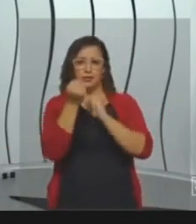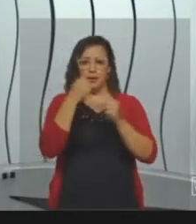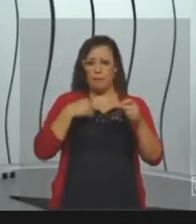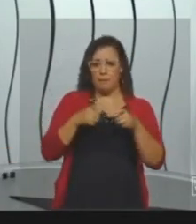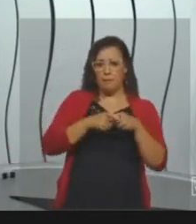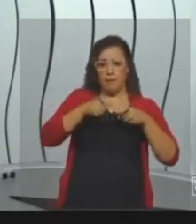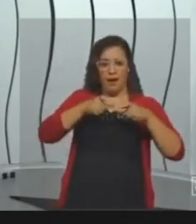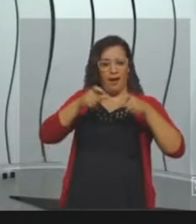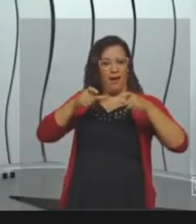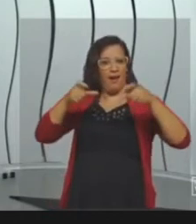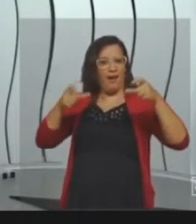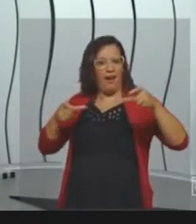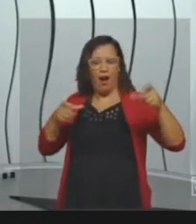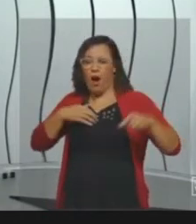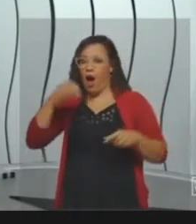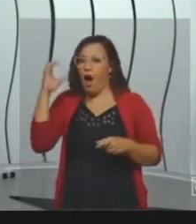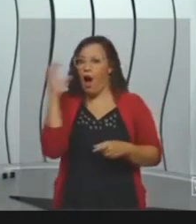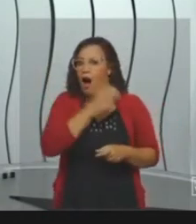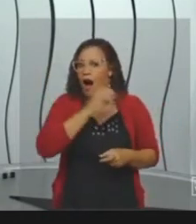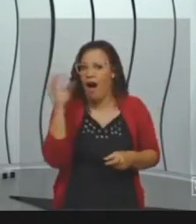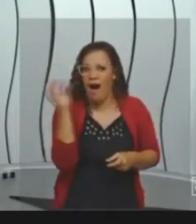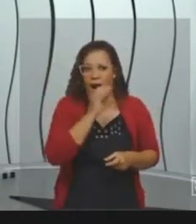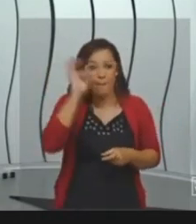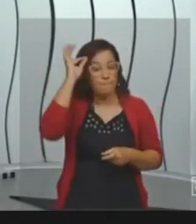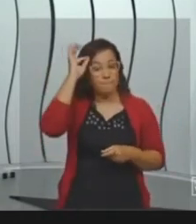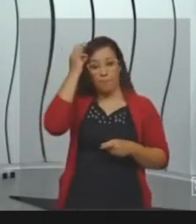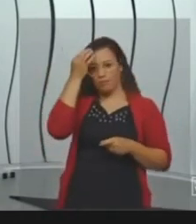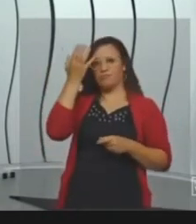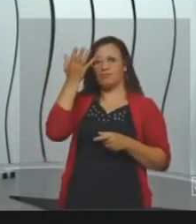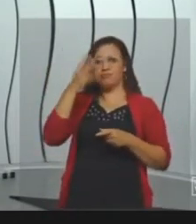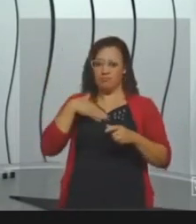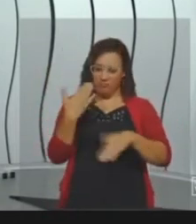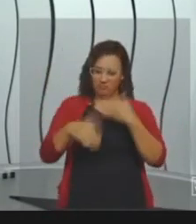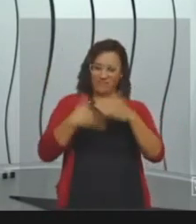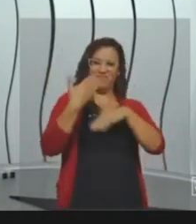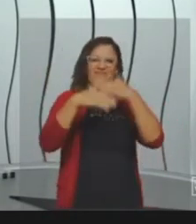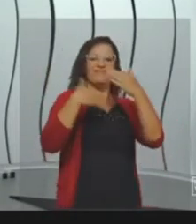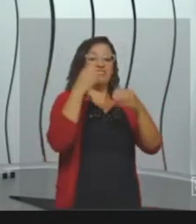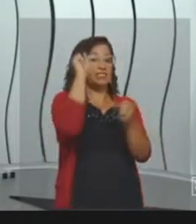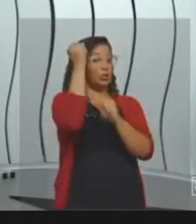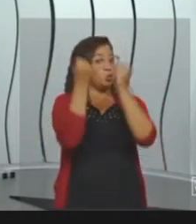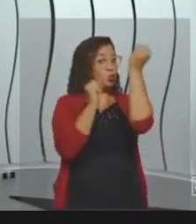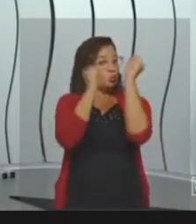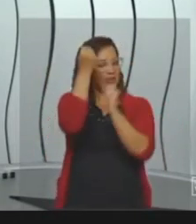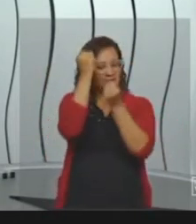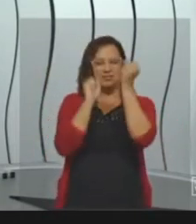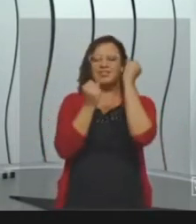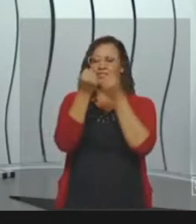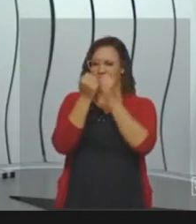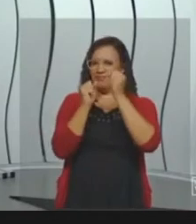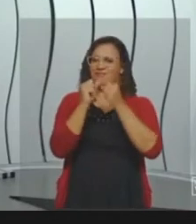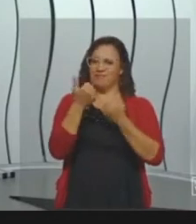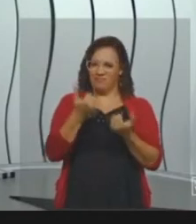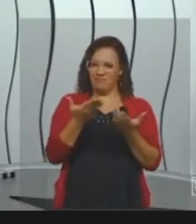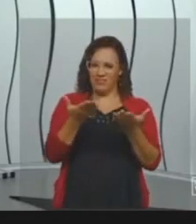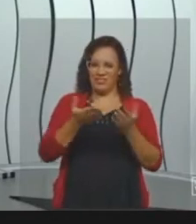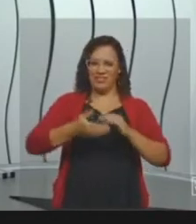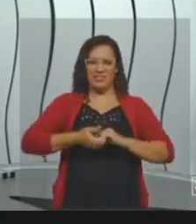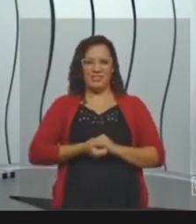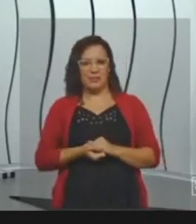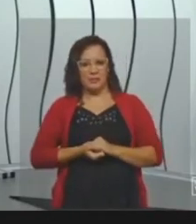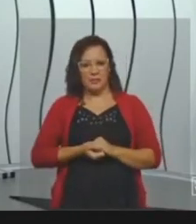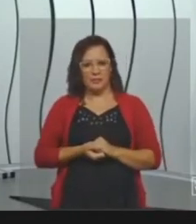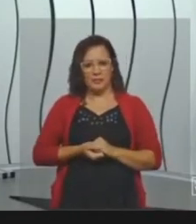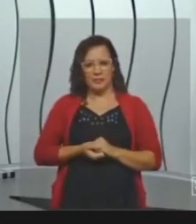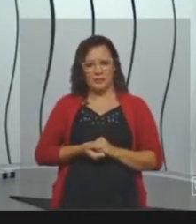uma grande velocidade aí do desenvolvimento das indústrias e na produção e na eficiência delas.